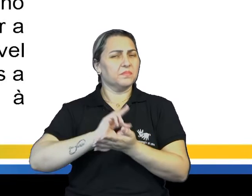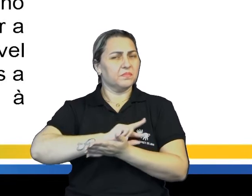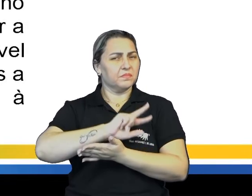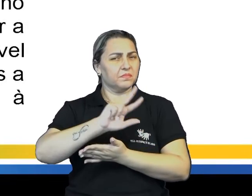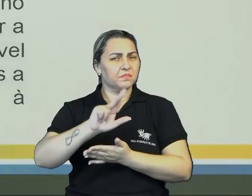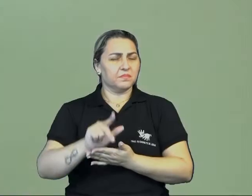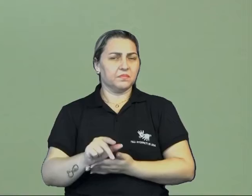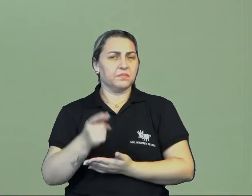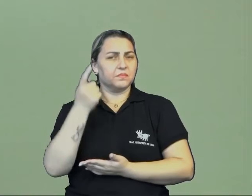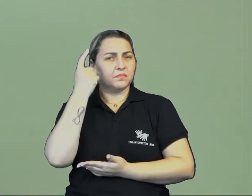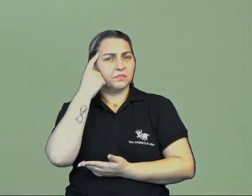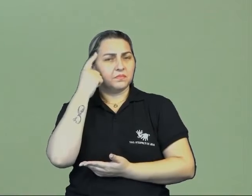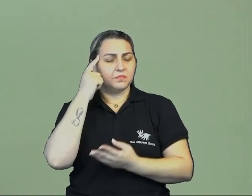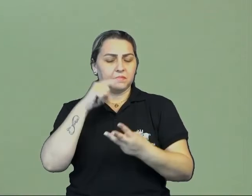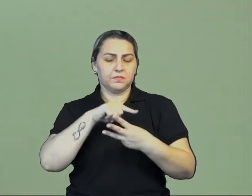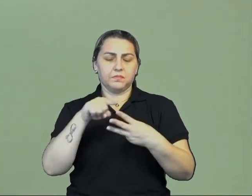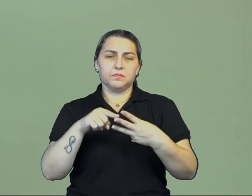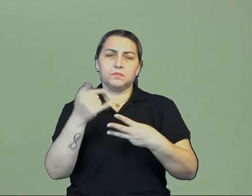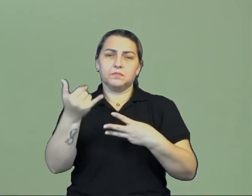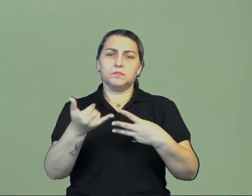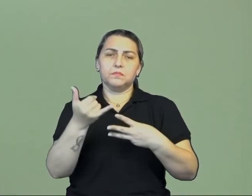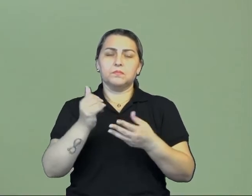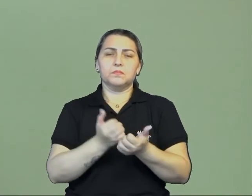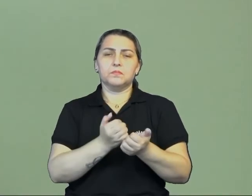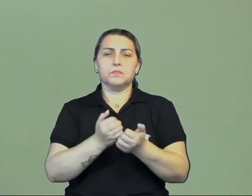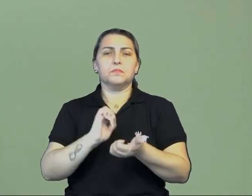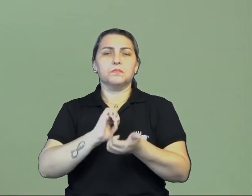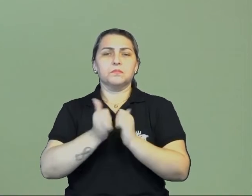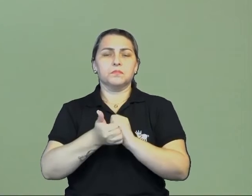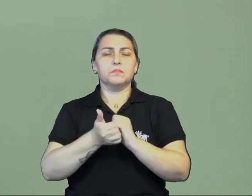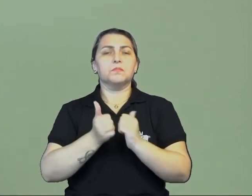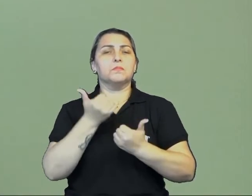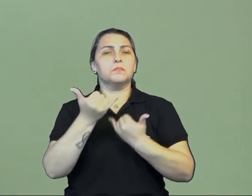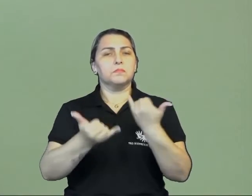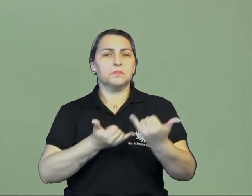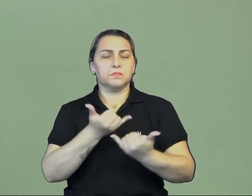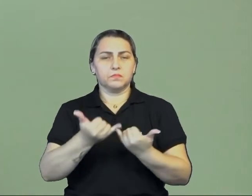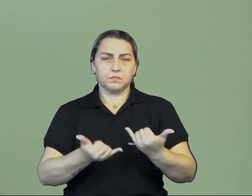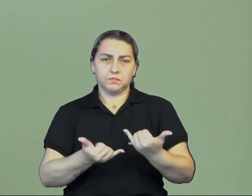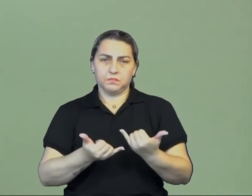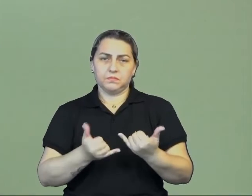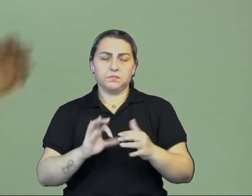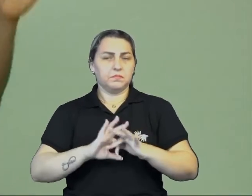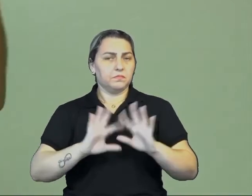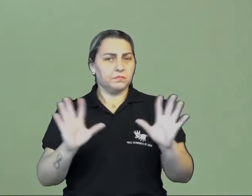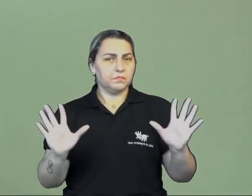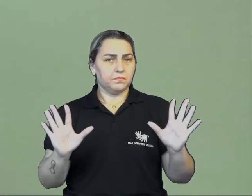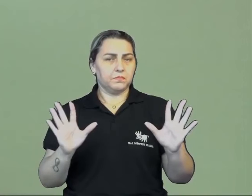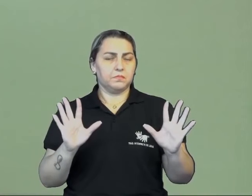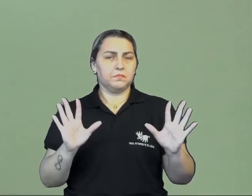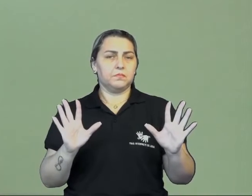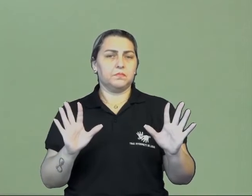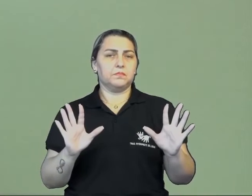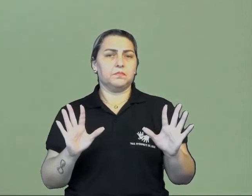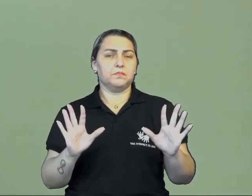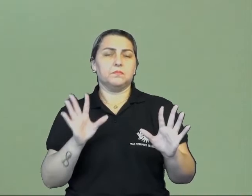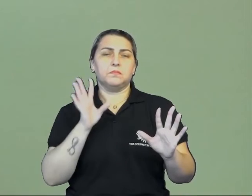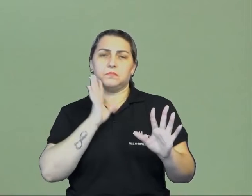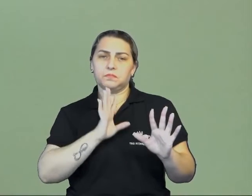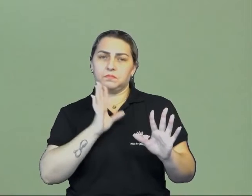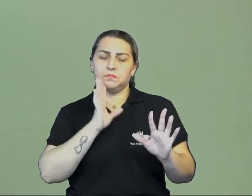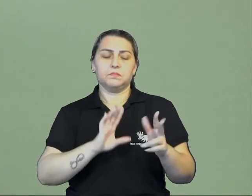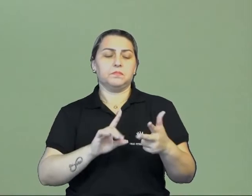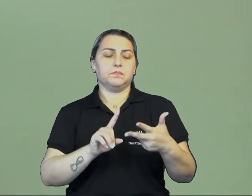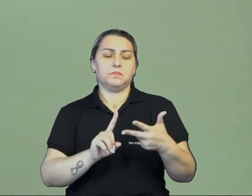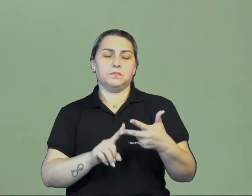Vamos lá. Pensem, são 3 elementos: brincadeira, jogo e esporte. Brincadeira, execução livre. Tô livre, vou me divertir.